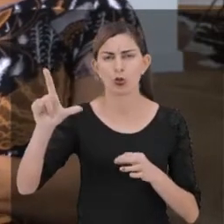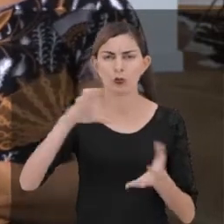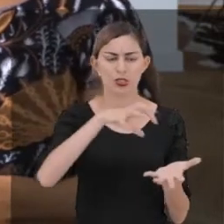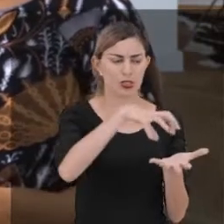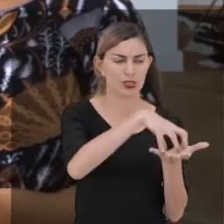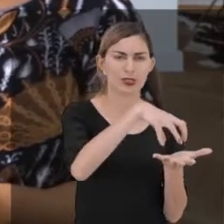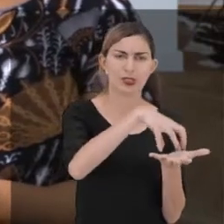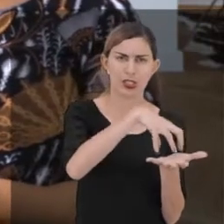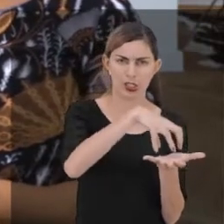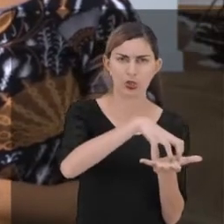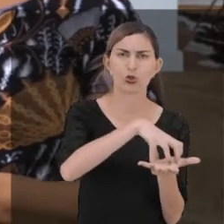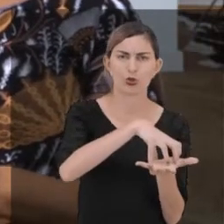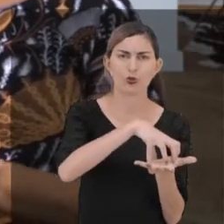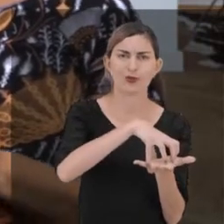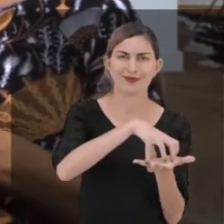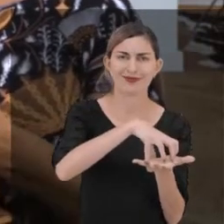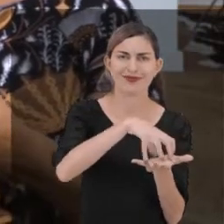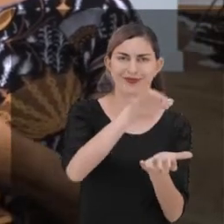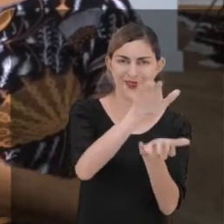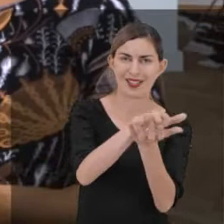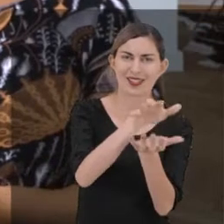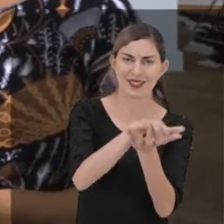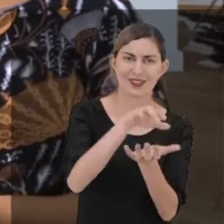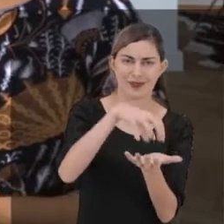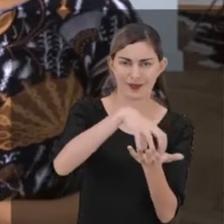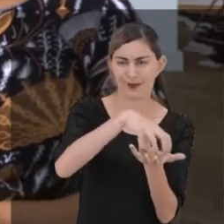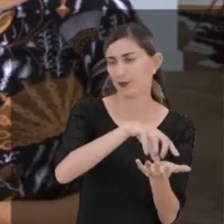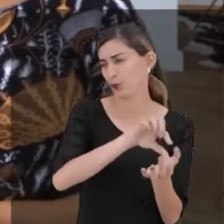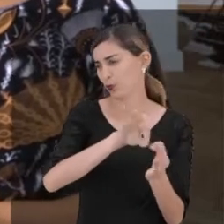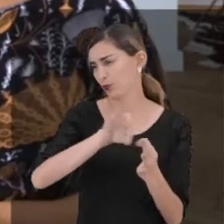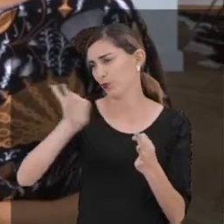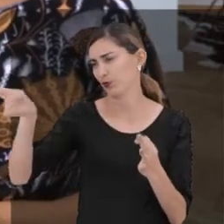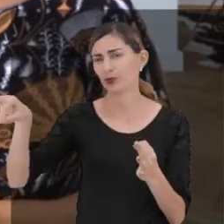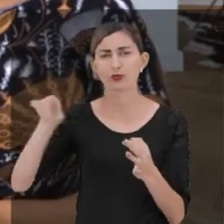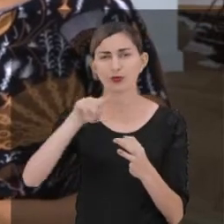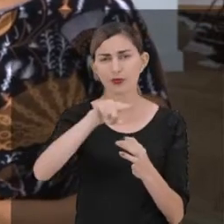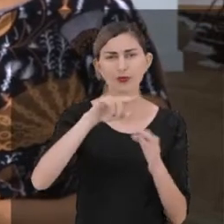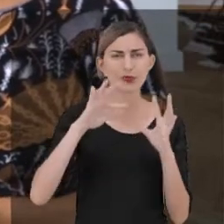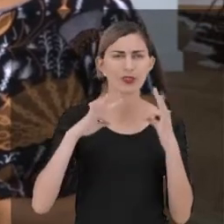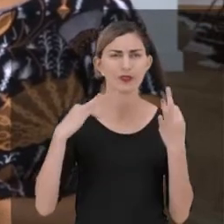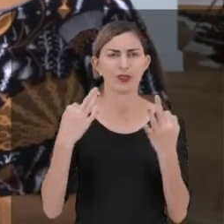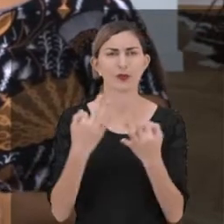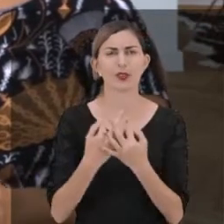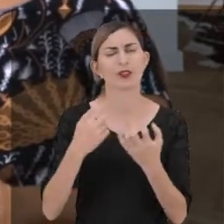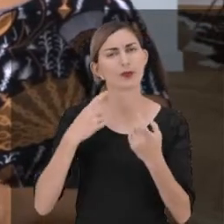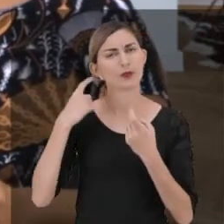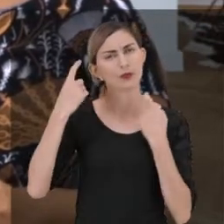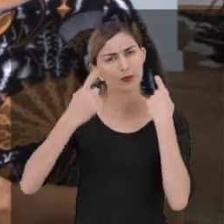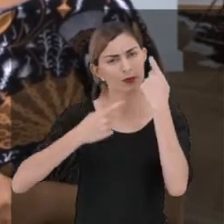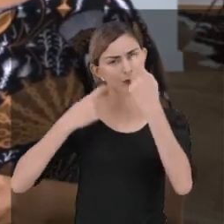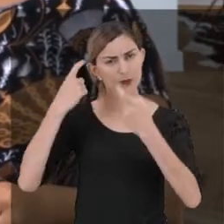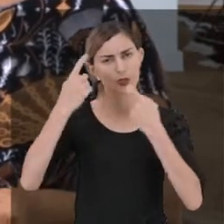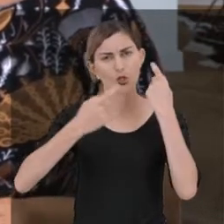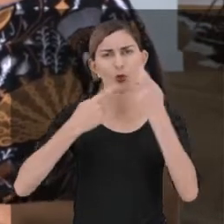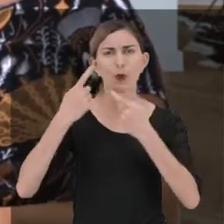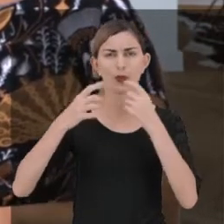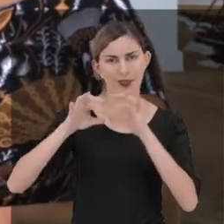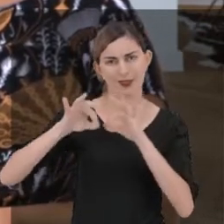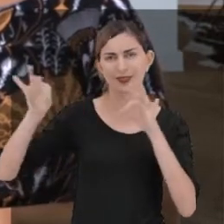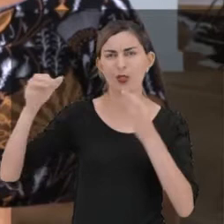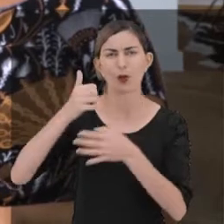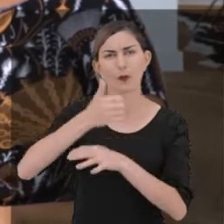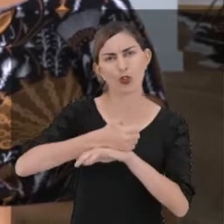do centro da região metropolitana do Recife. Essa família, ela fica preocupada com o deslocamento